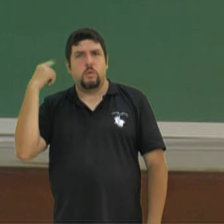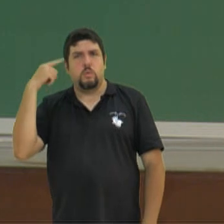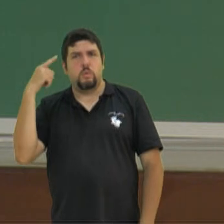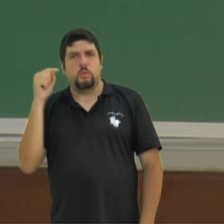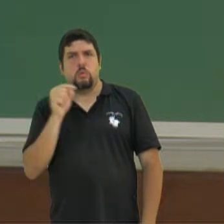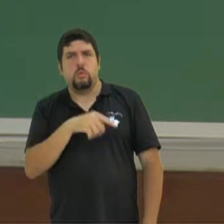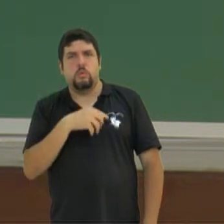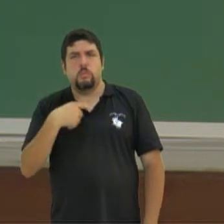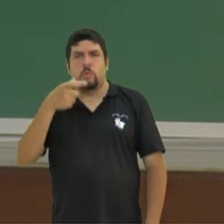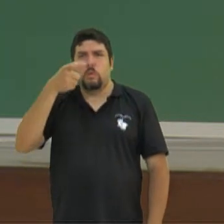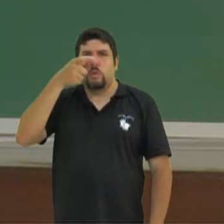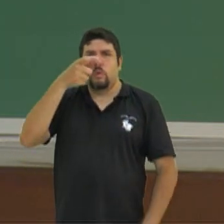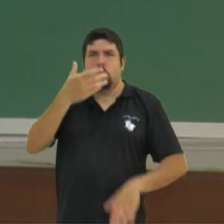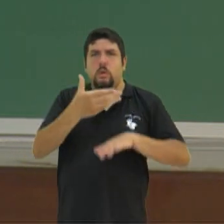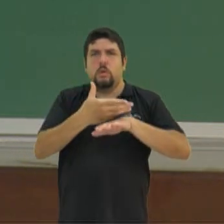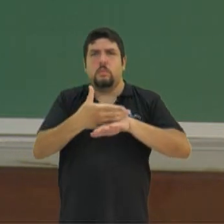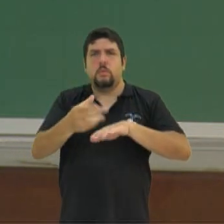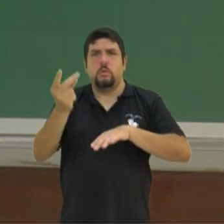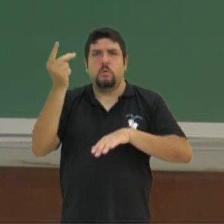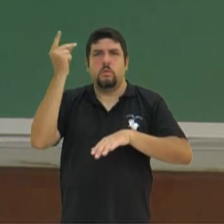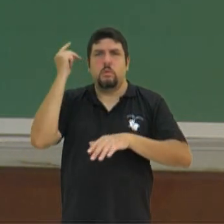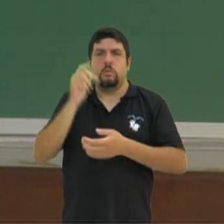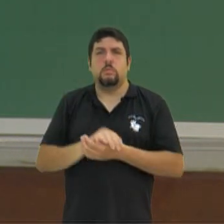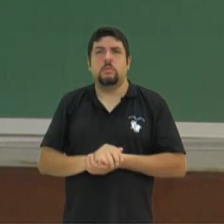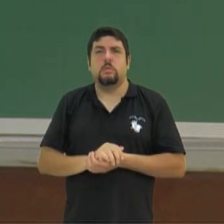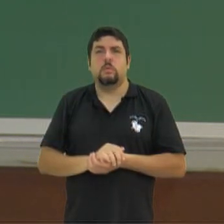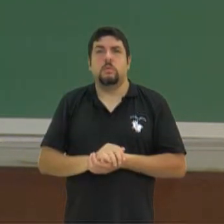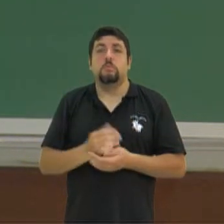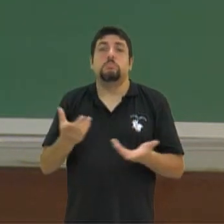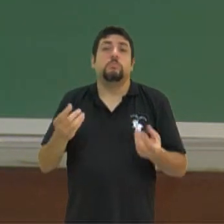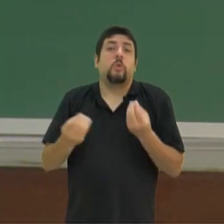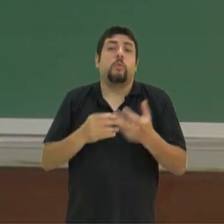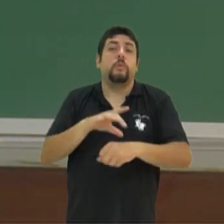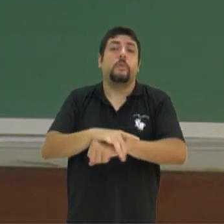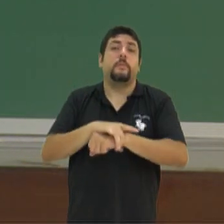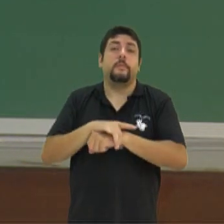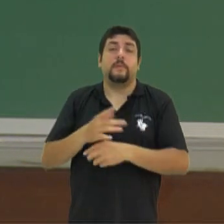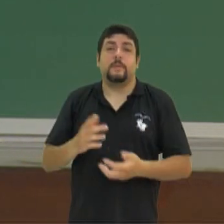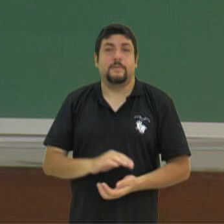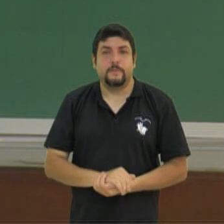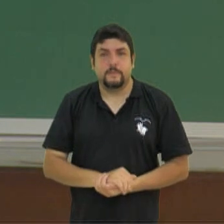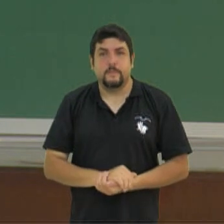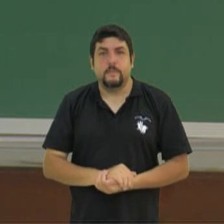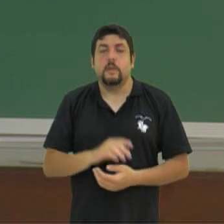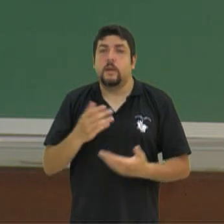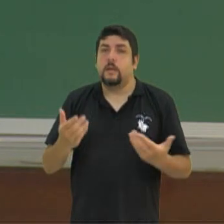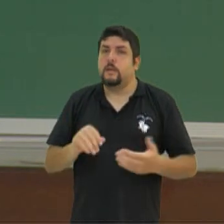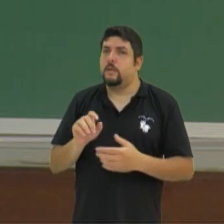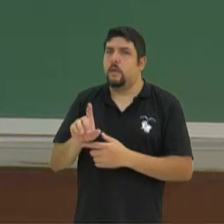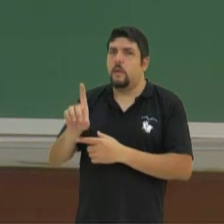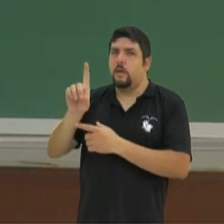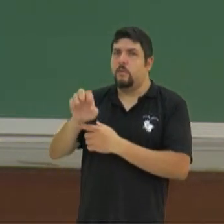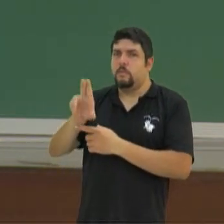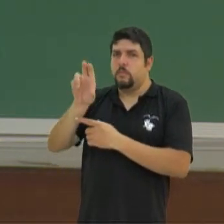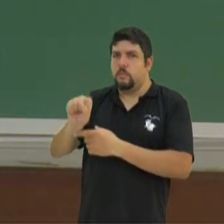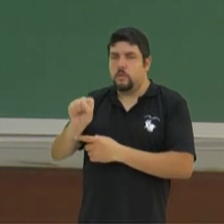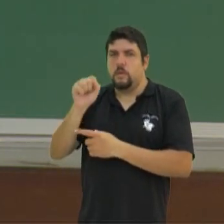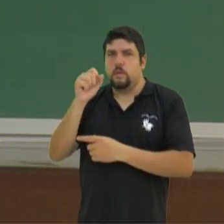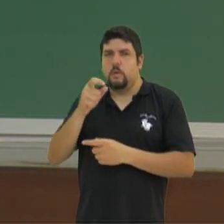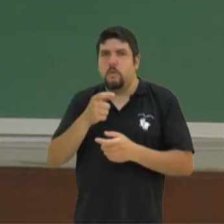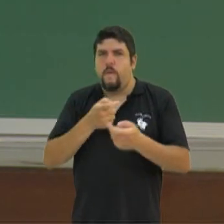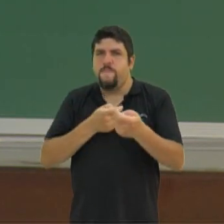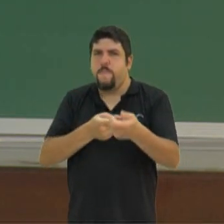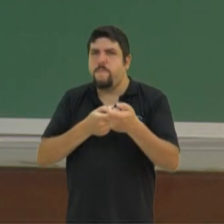para uma tela em branco há tanto tempo? O que que te garante, né? E esse gênio maligno, esse Deus enganador, ele é perverso porque ele